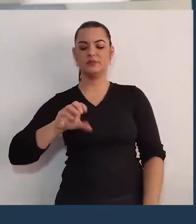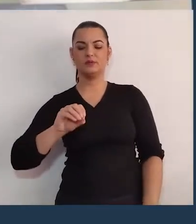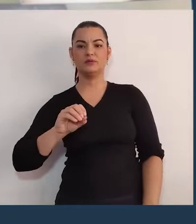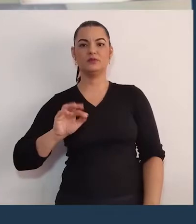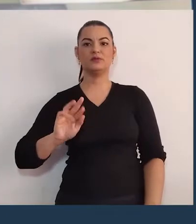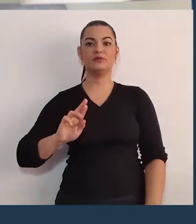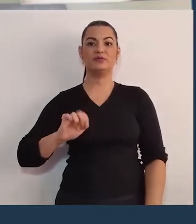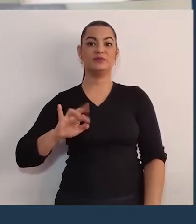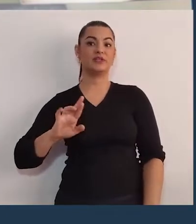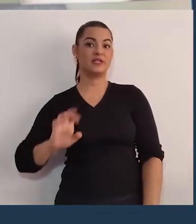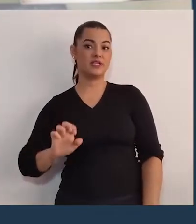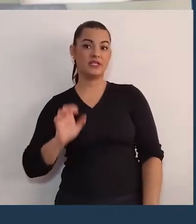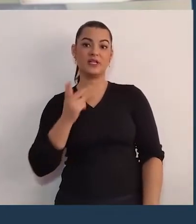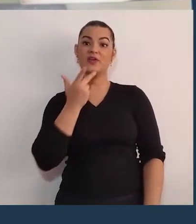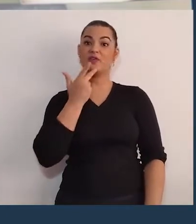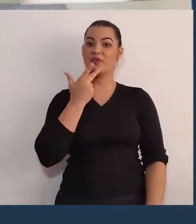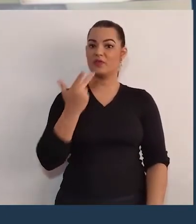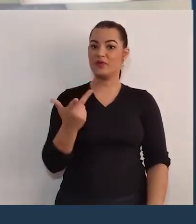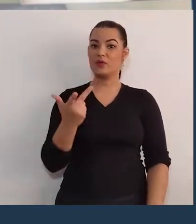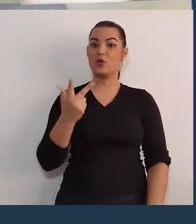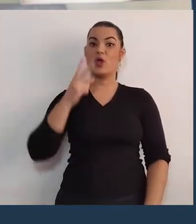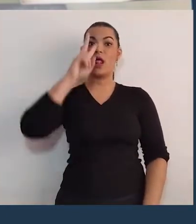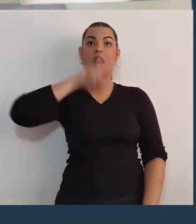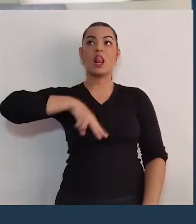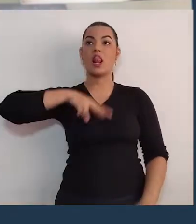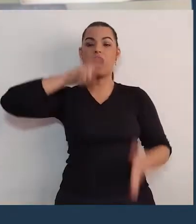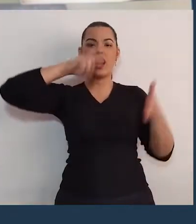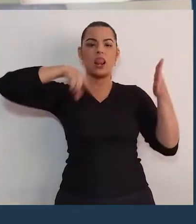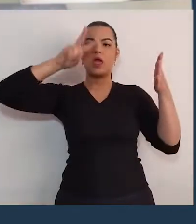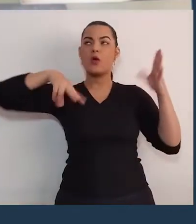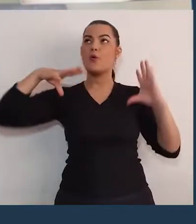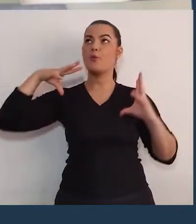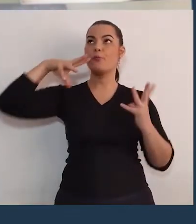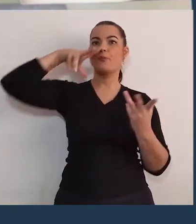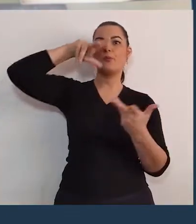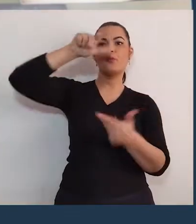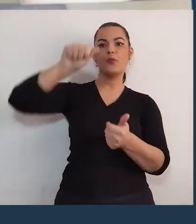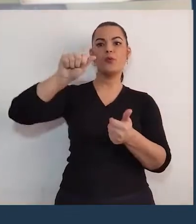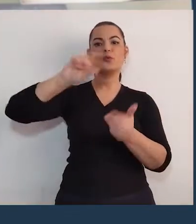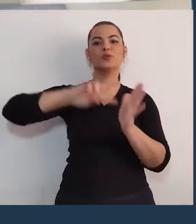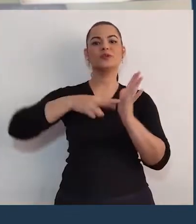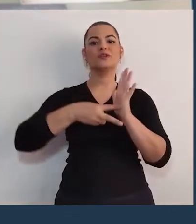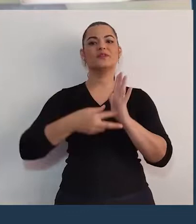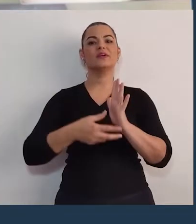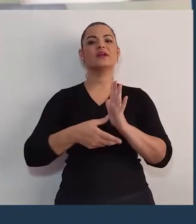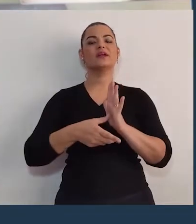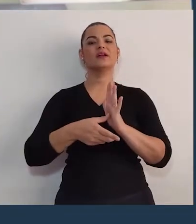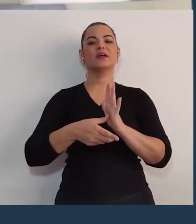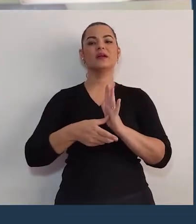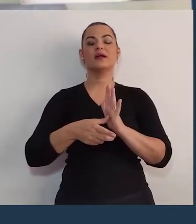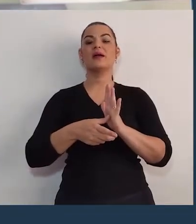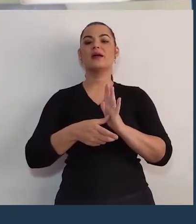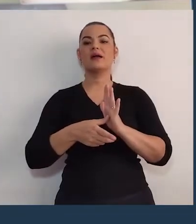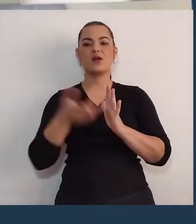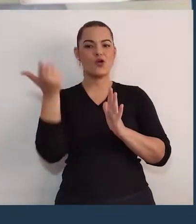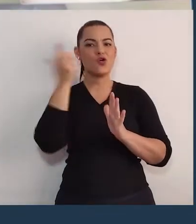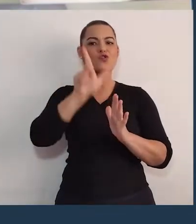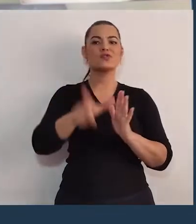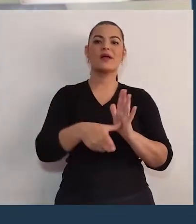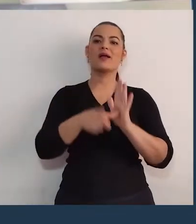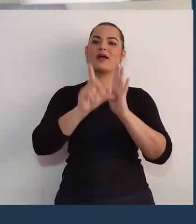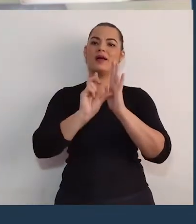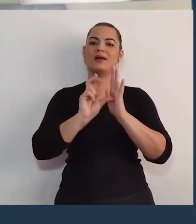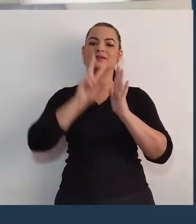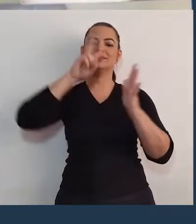leitura de mundo precede a leitura da palavra. Isso quer dizer que nós podemos ler muitas outras coisas, além